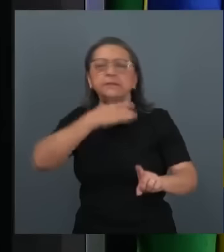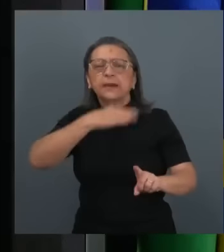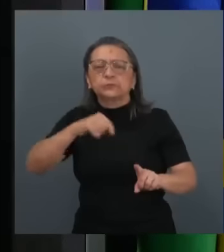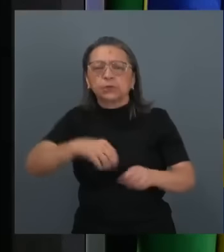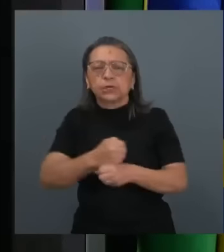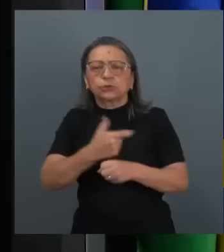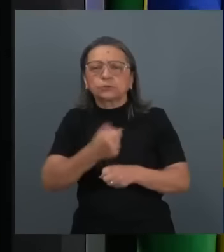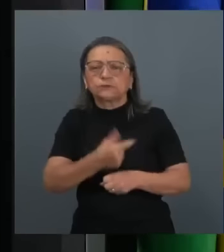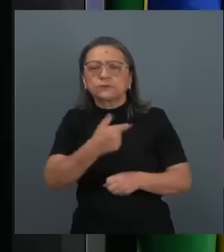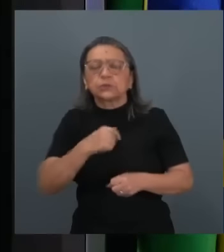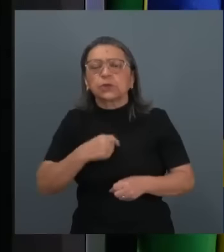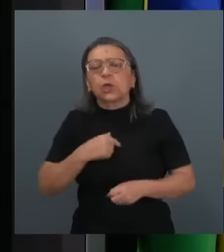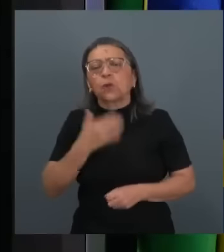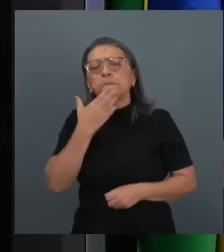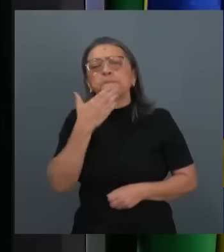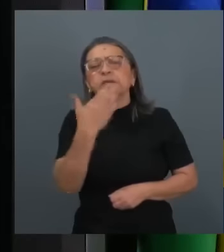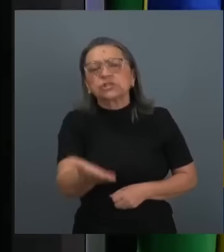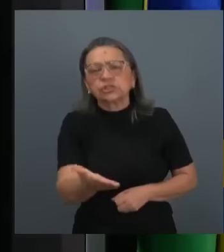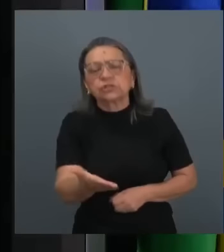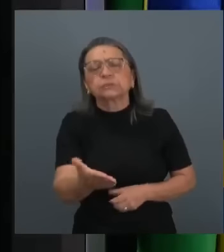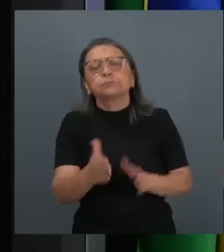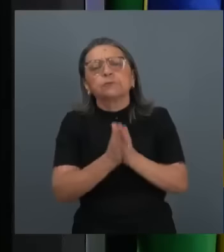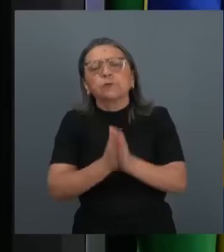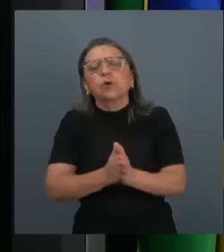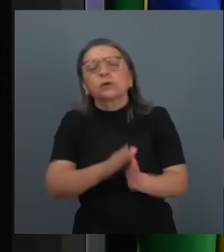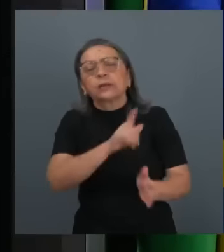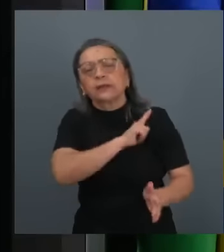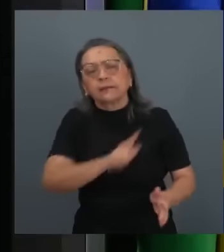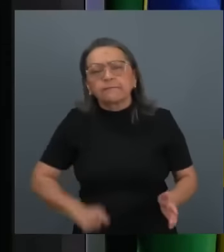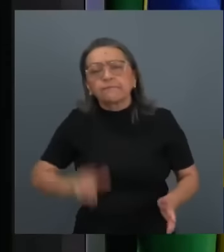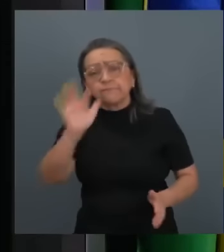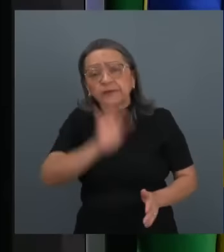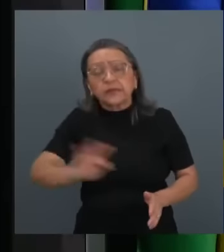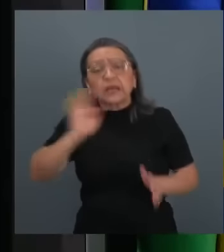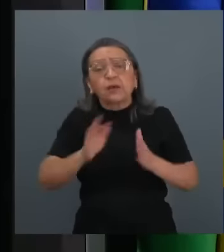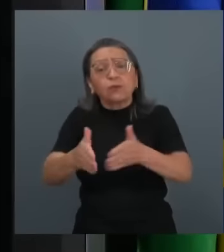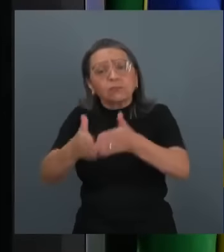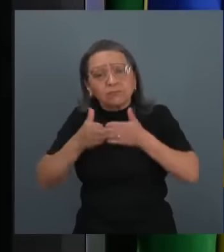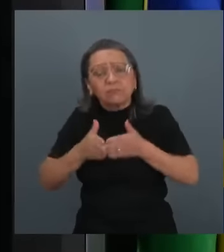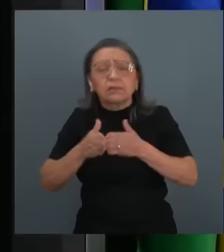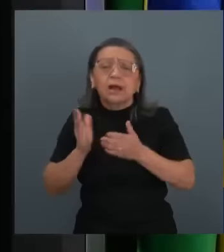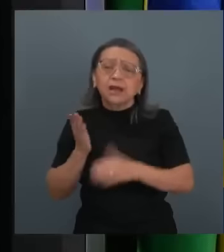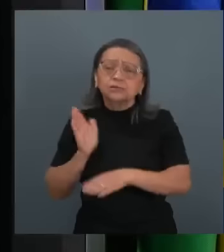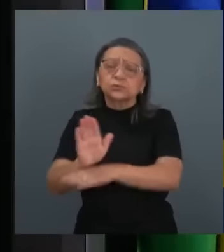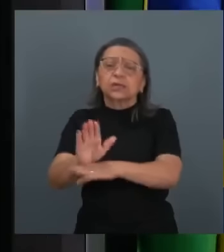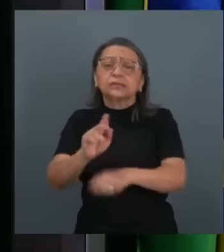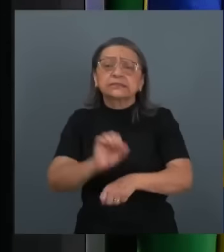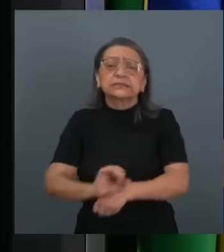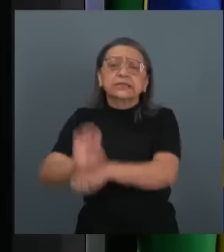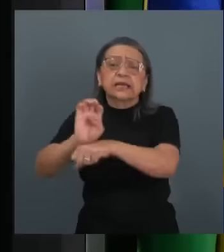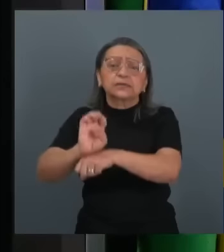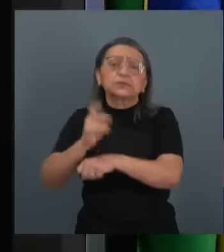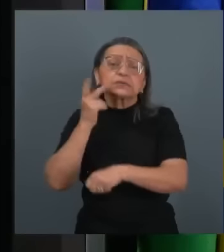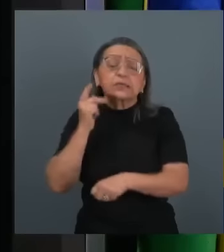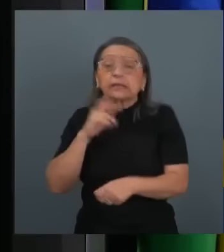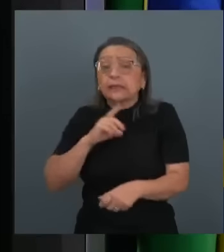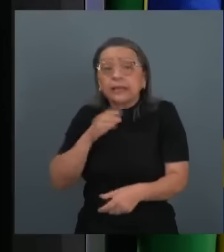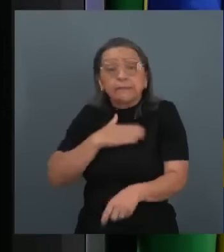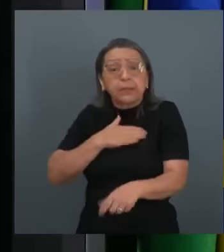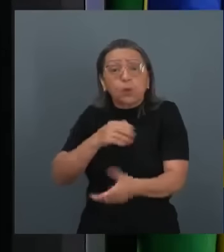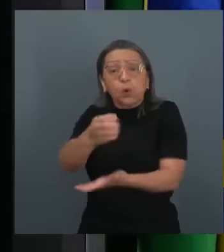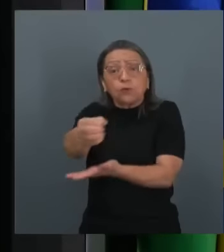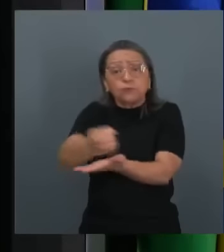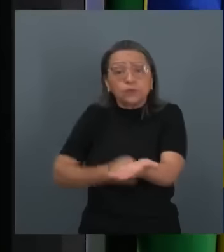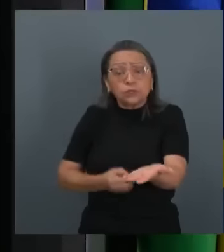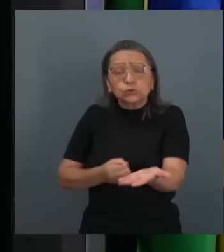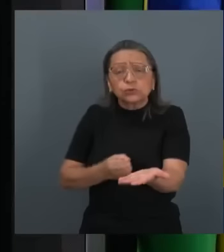uma intervenção federal na segurança pública do estado do Ceará. Está lá meu pedido, com material